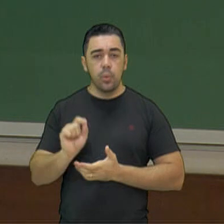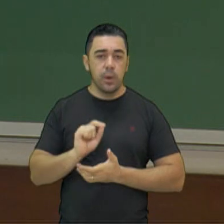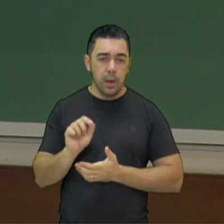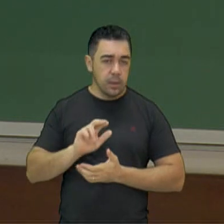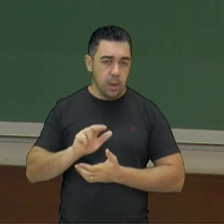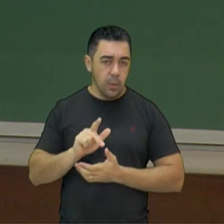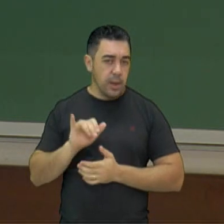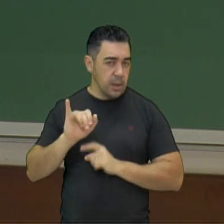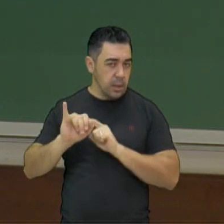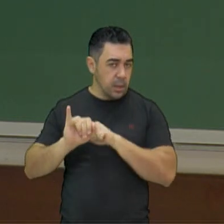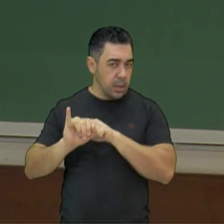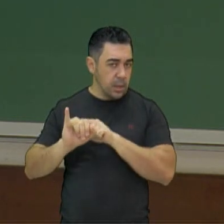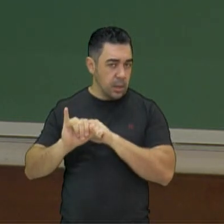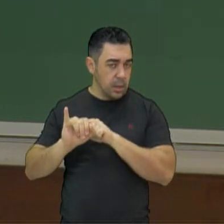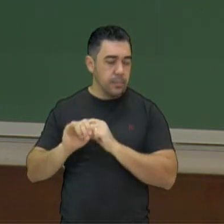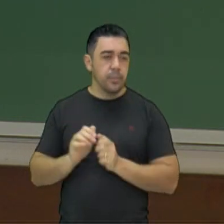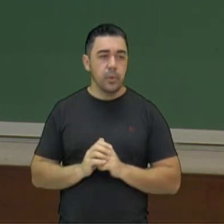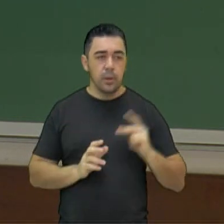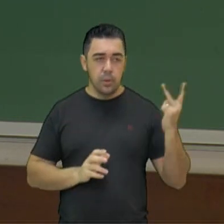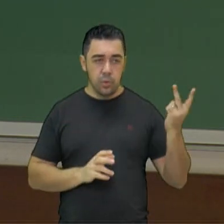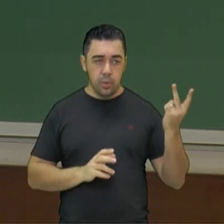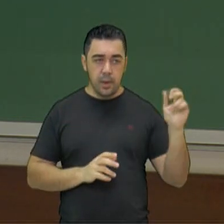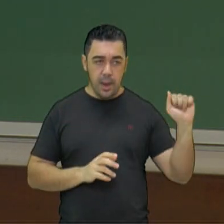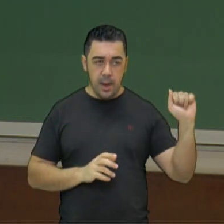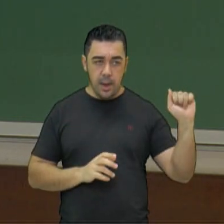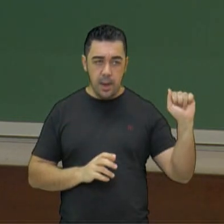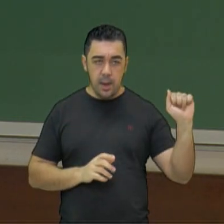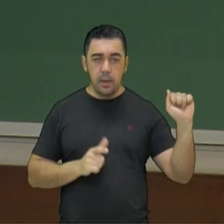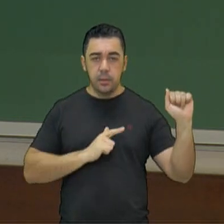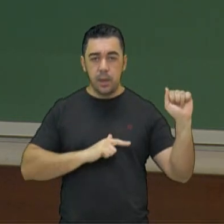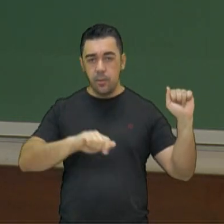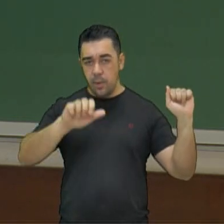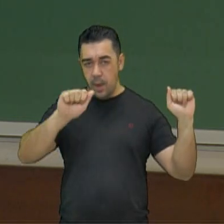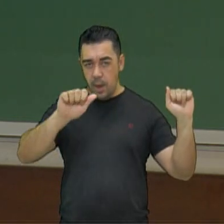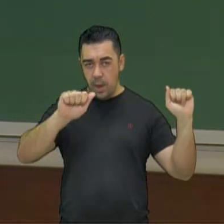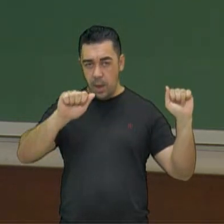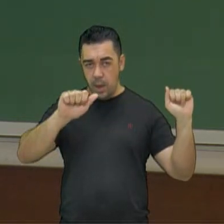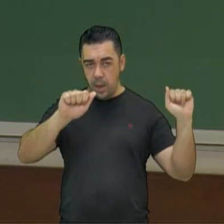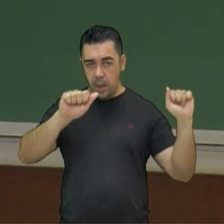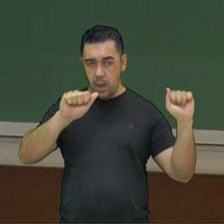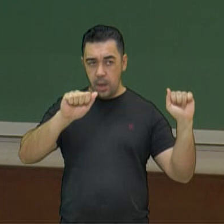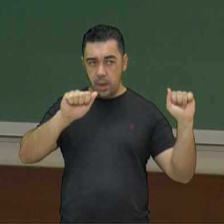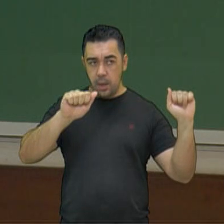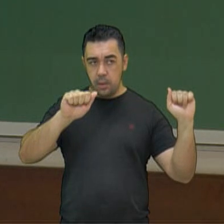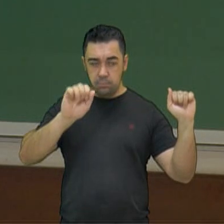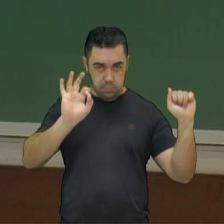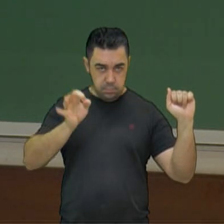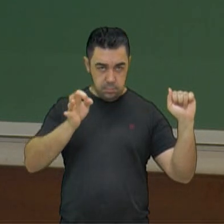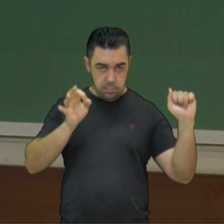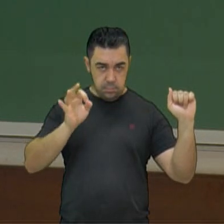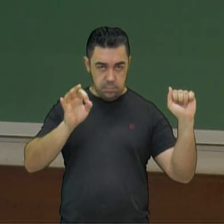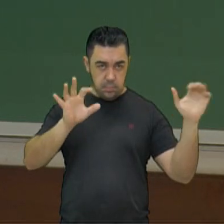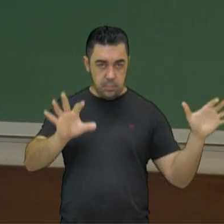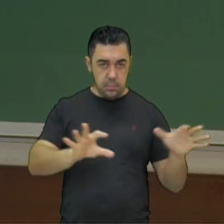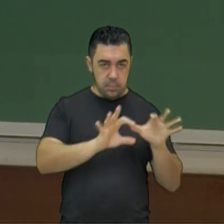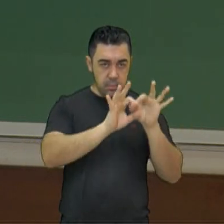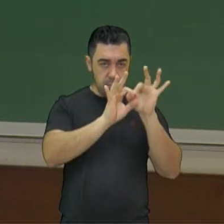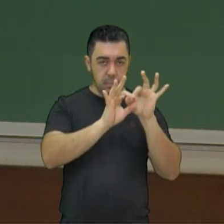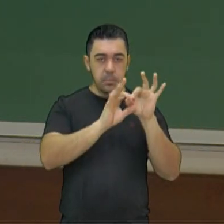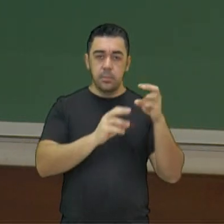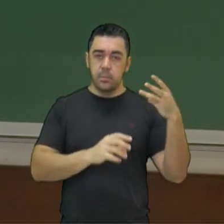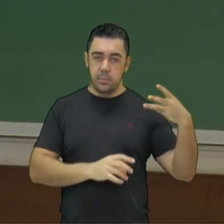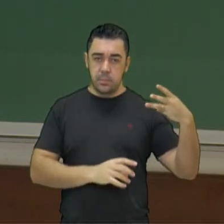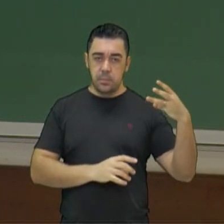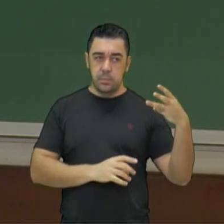não tem i. Então, eu tenho aqui 2a e tenho um a aqui, certo?